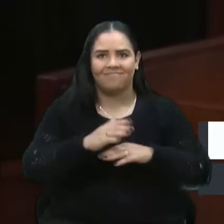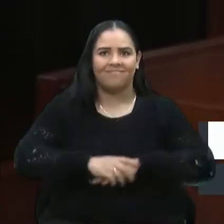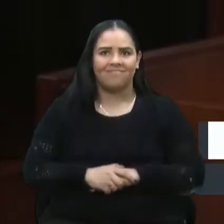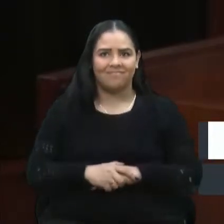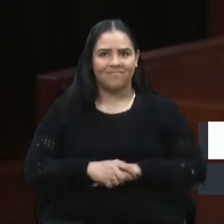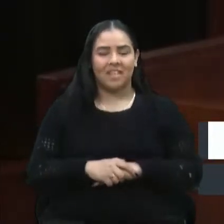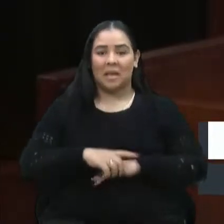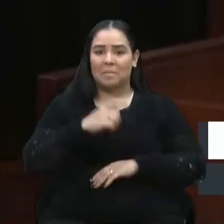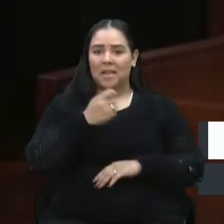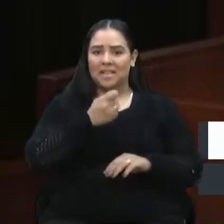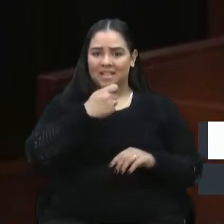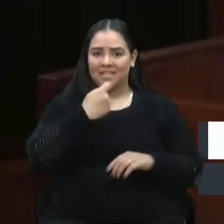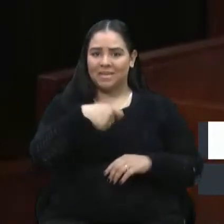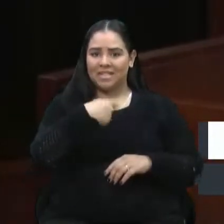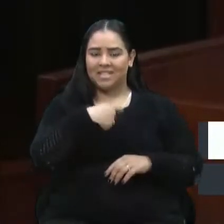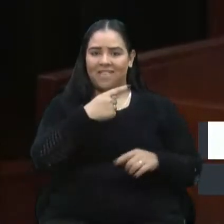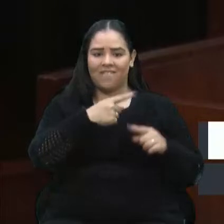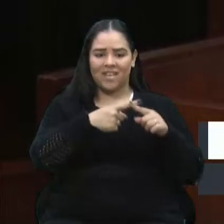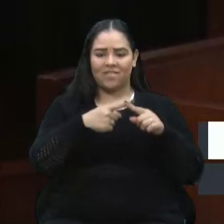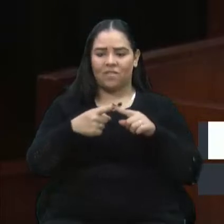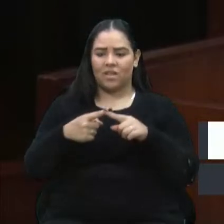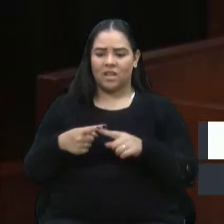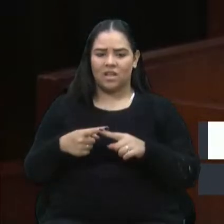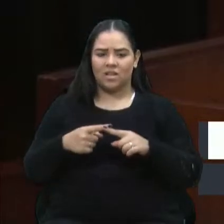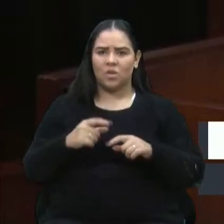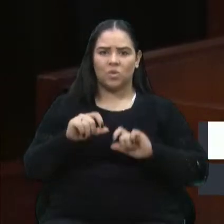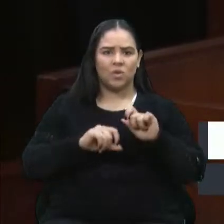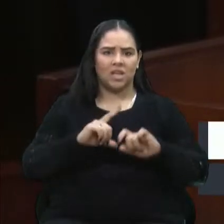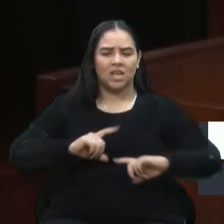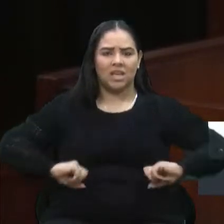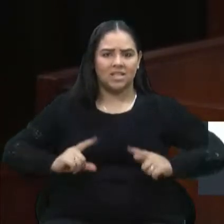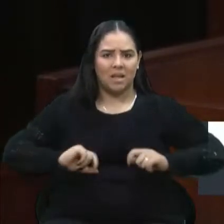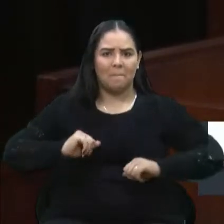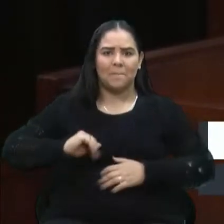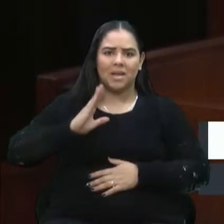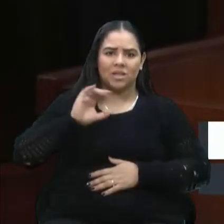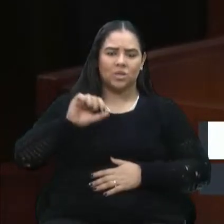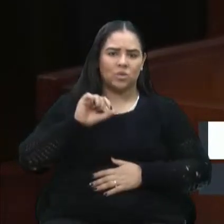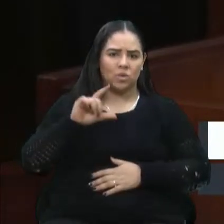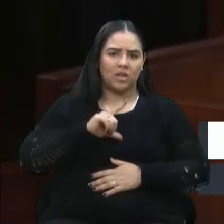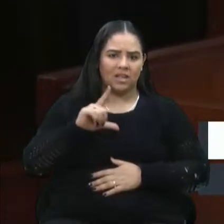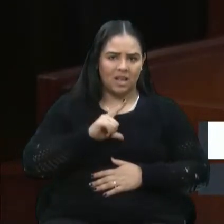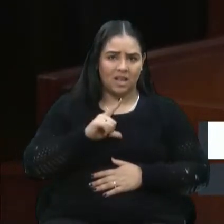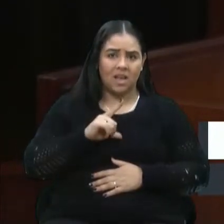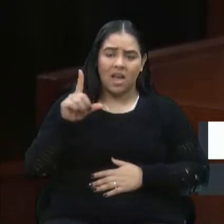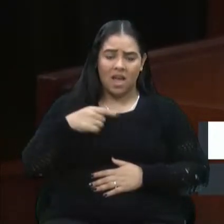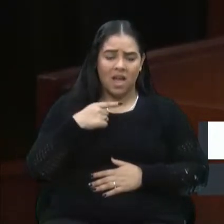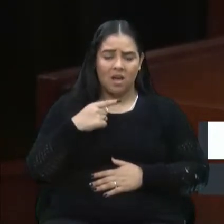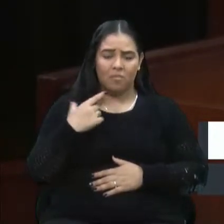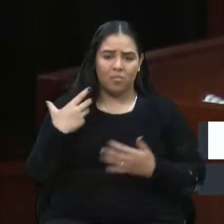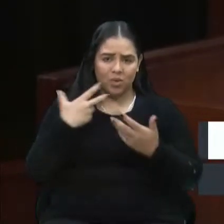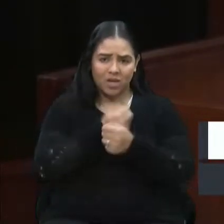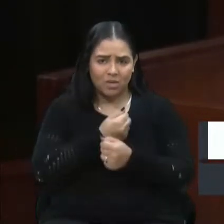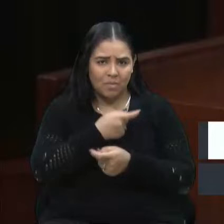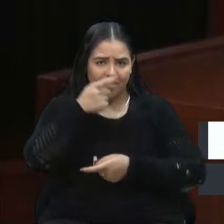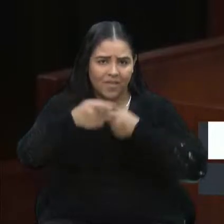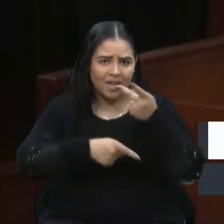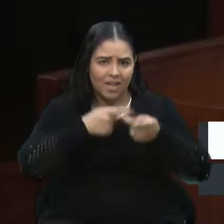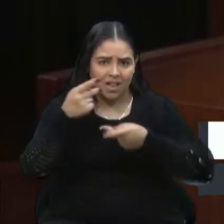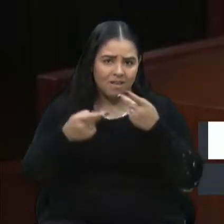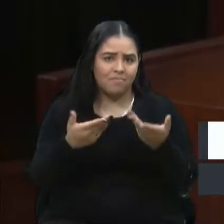então essa lenda aí de gastar mais do que arrecada é bonito para discurso, né? É bonito para